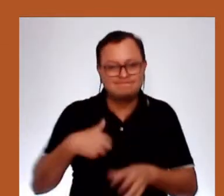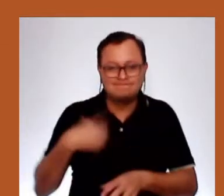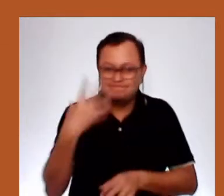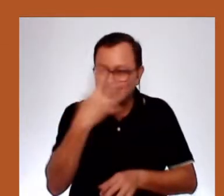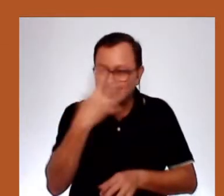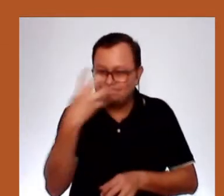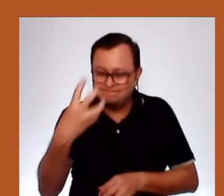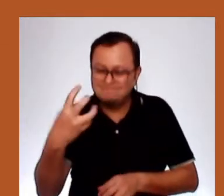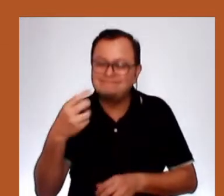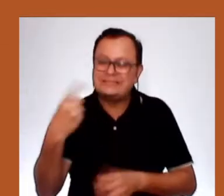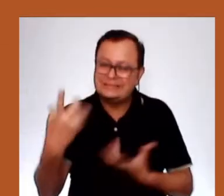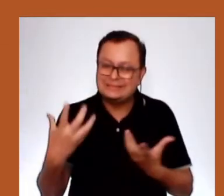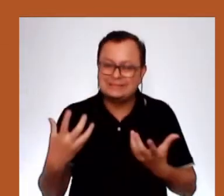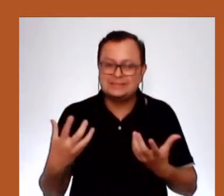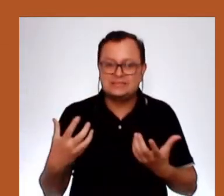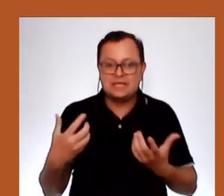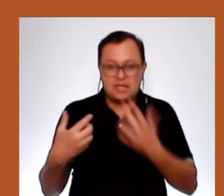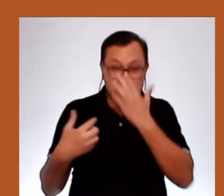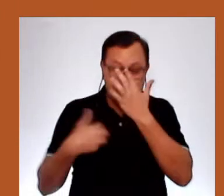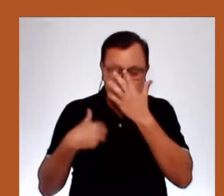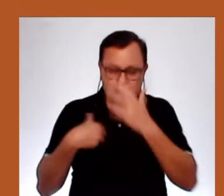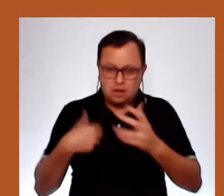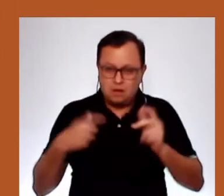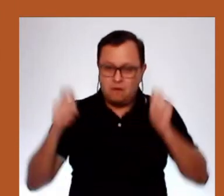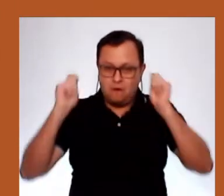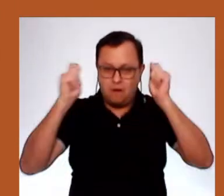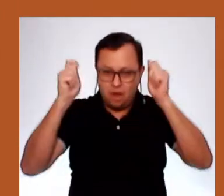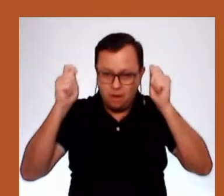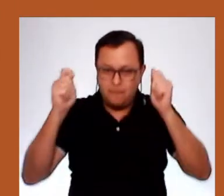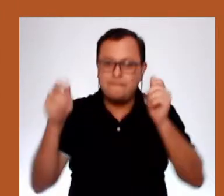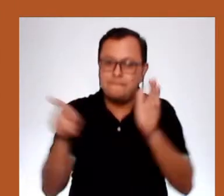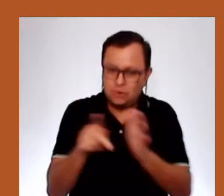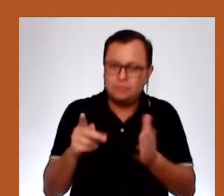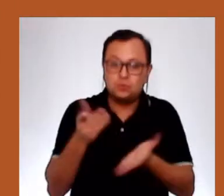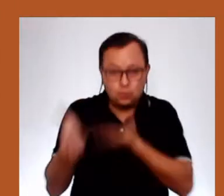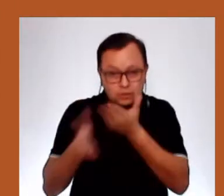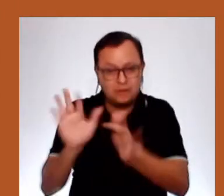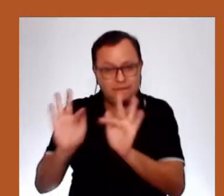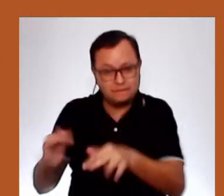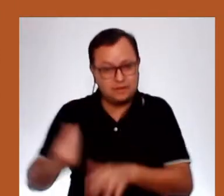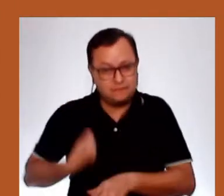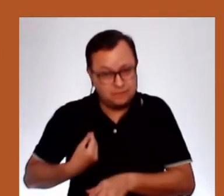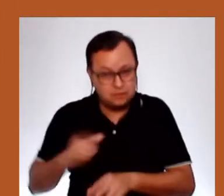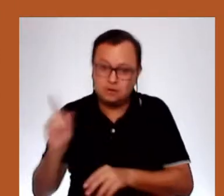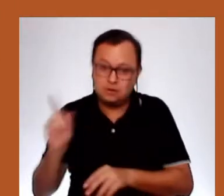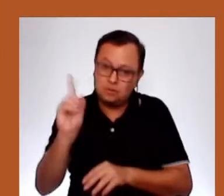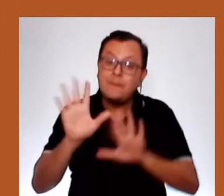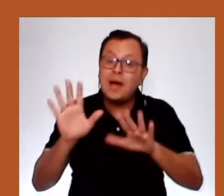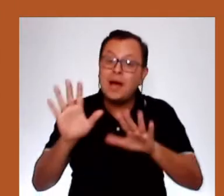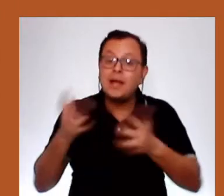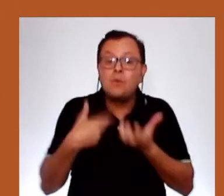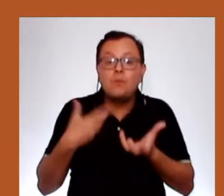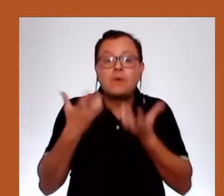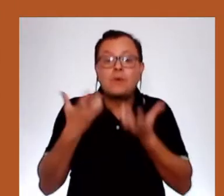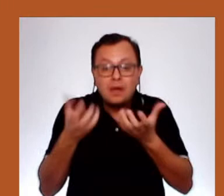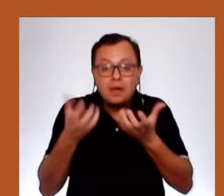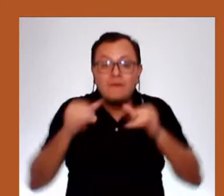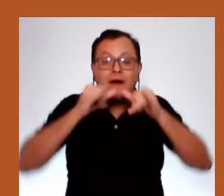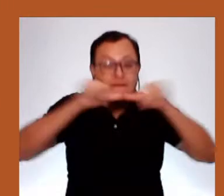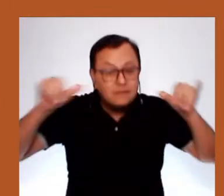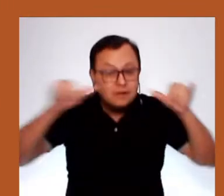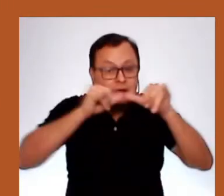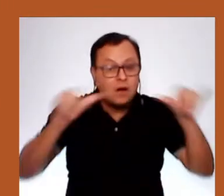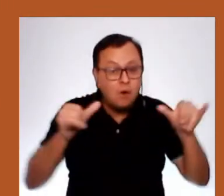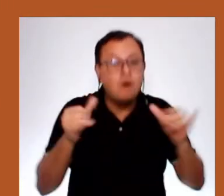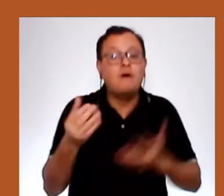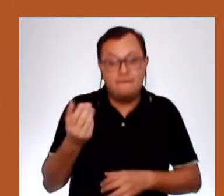apaixonada. Eu falo que eu não sou militante dos cuidados paliativos, eu sou militante pelo acesso à informação dos cuidados paliativos. Porque, no limite, se a pessoa